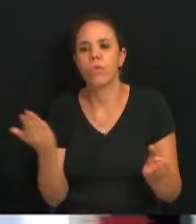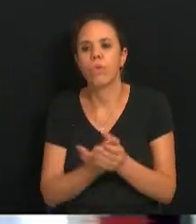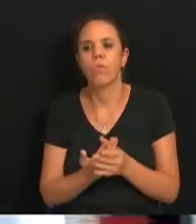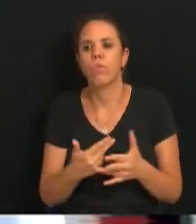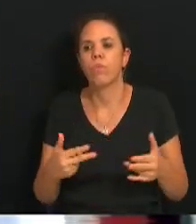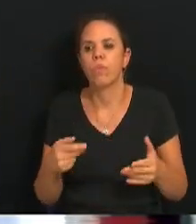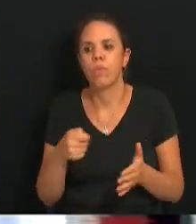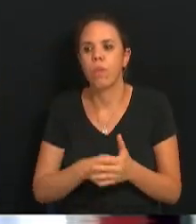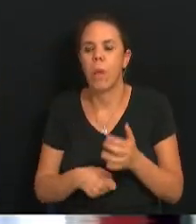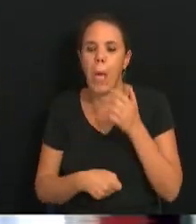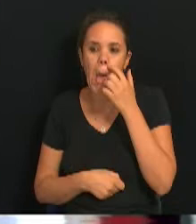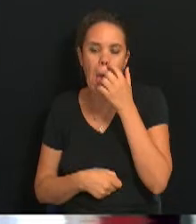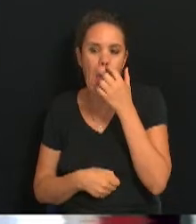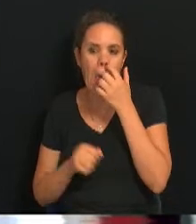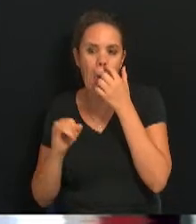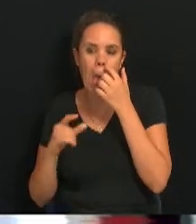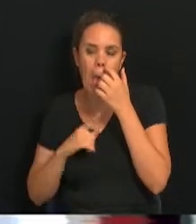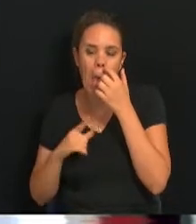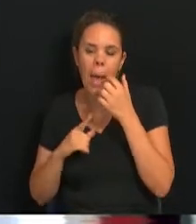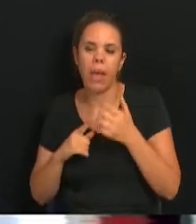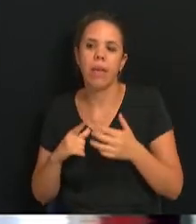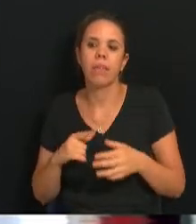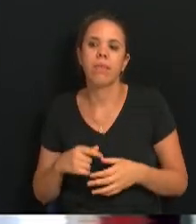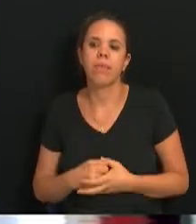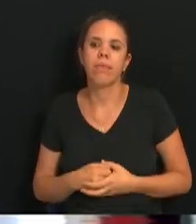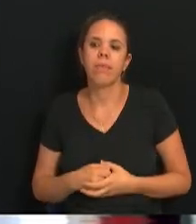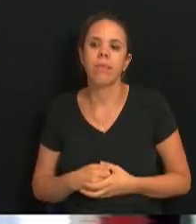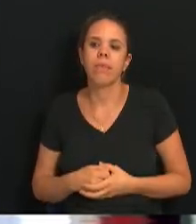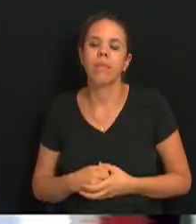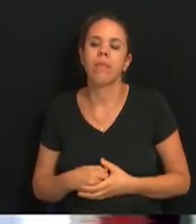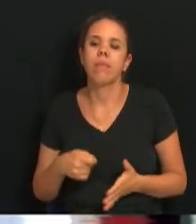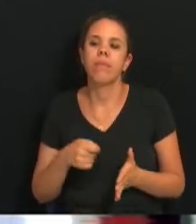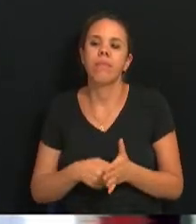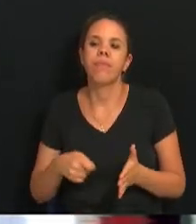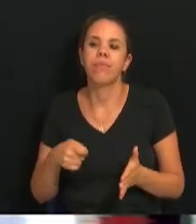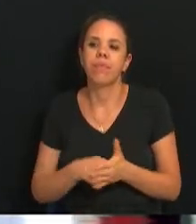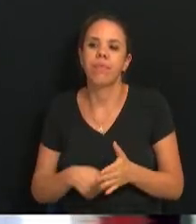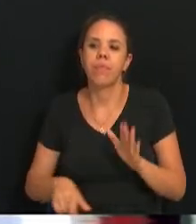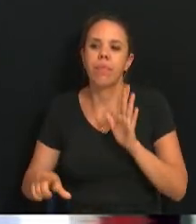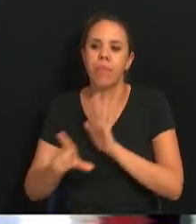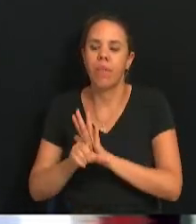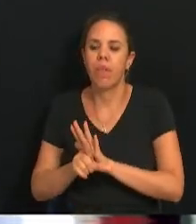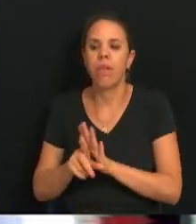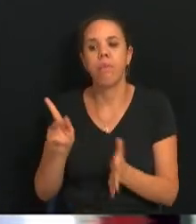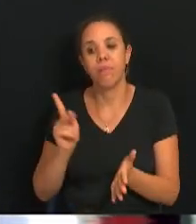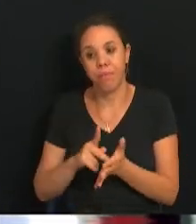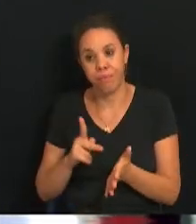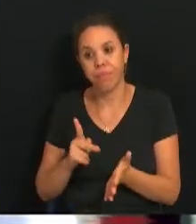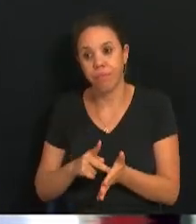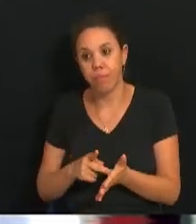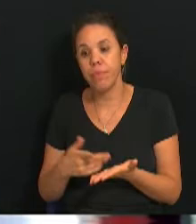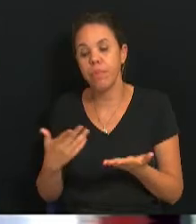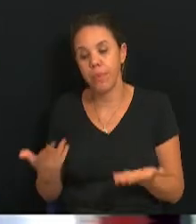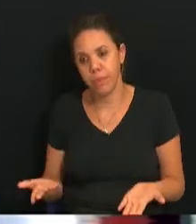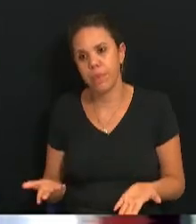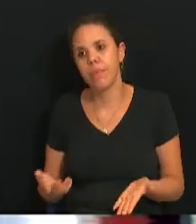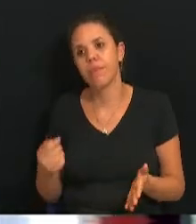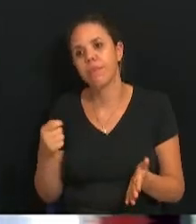né? Se a gente tem aquele chavão da luta, né? De que a luta faz a lei, também é verdade que é a luta